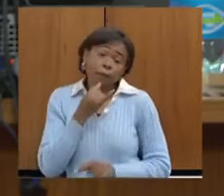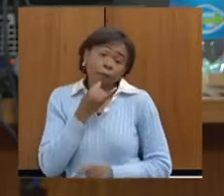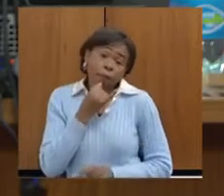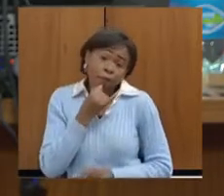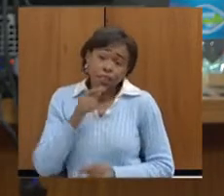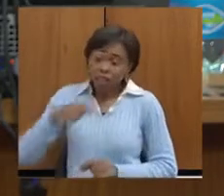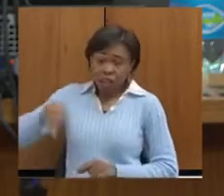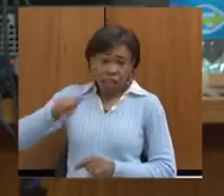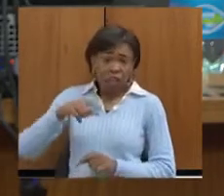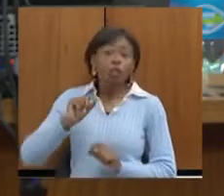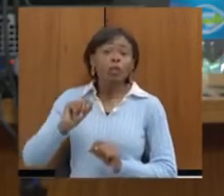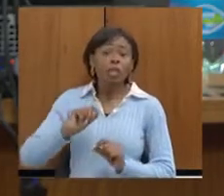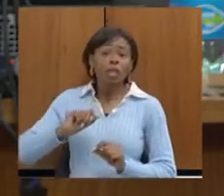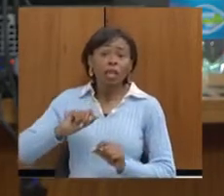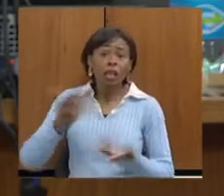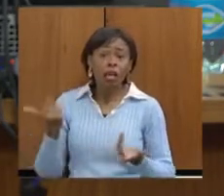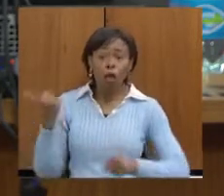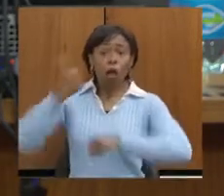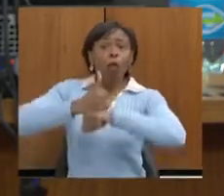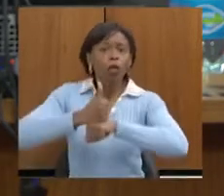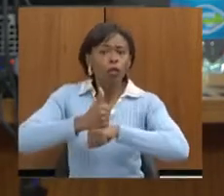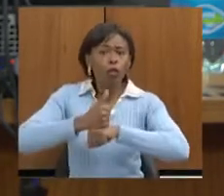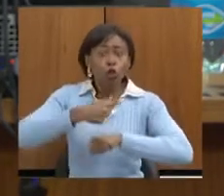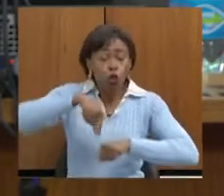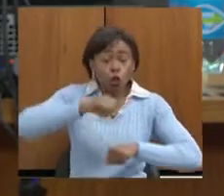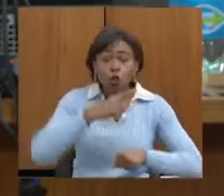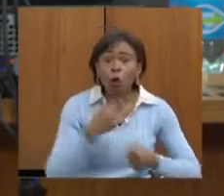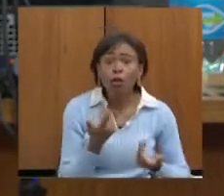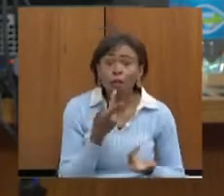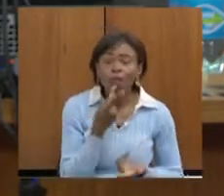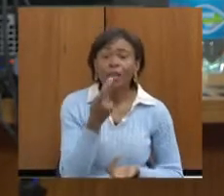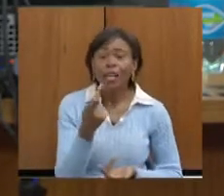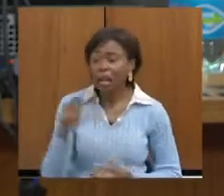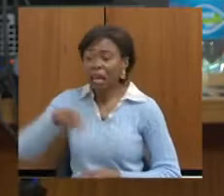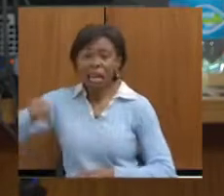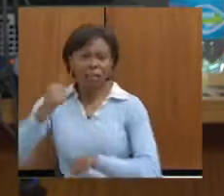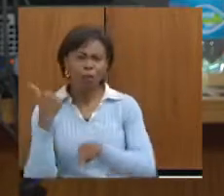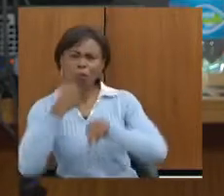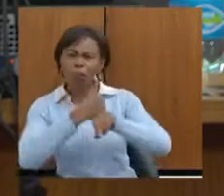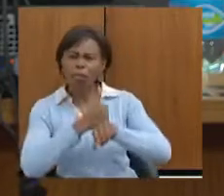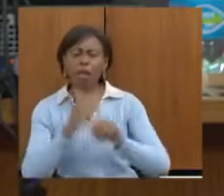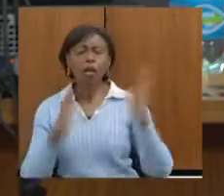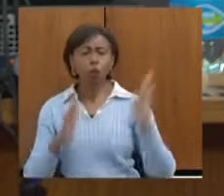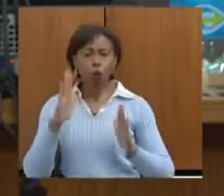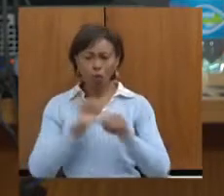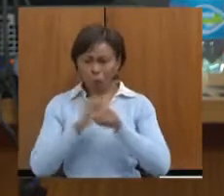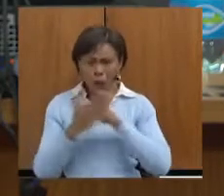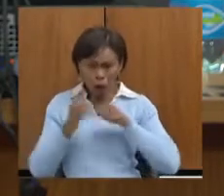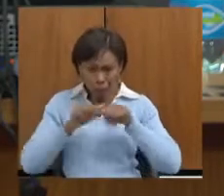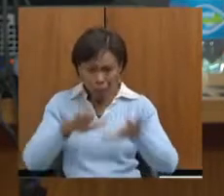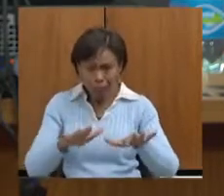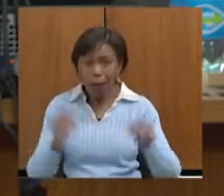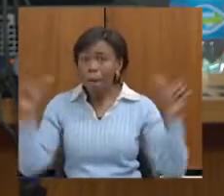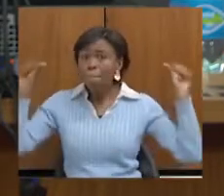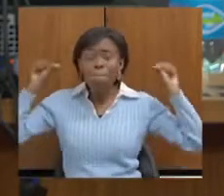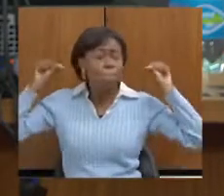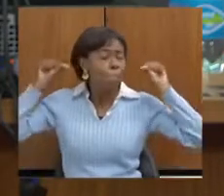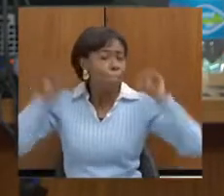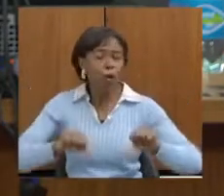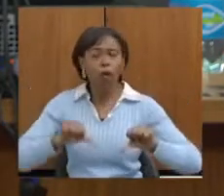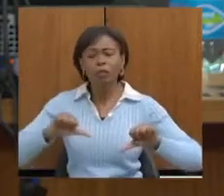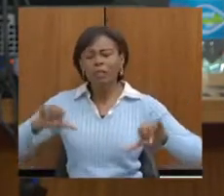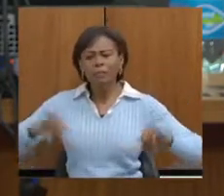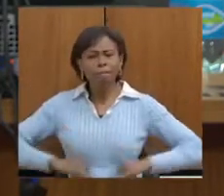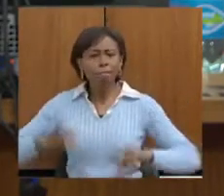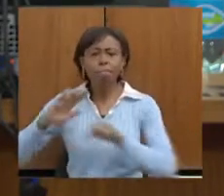eles tomaram nosso espaço de fala durante a pandemia nós fomos muito mais oprimidos porque muitos de